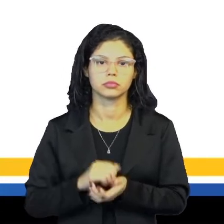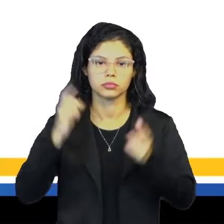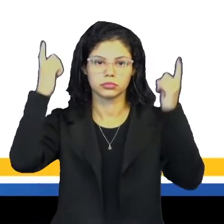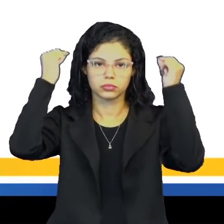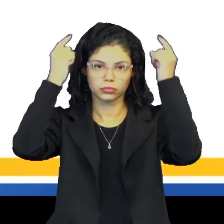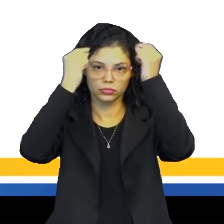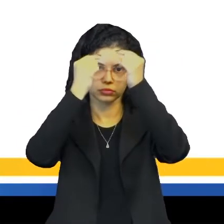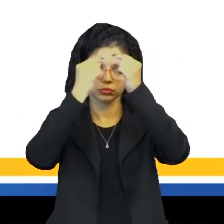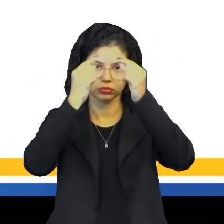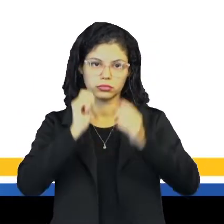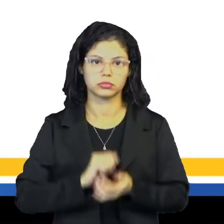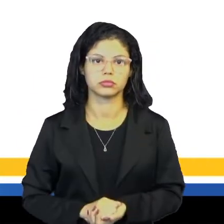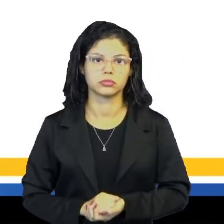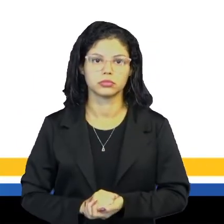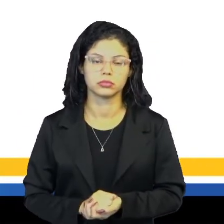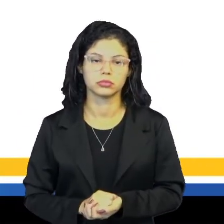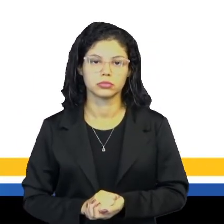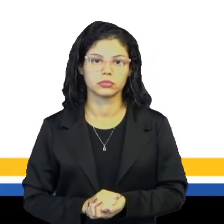Grécia.